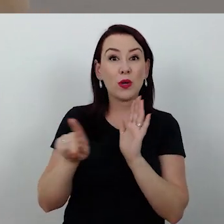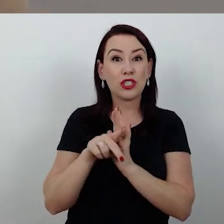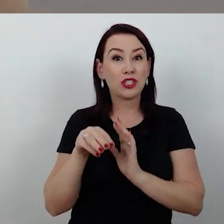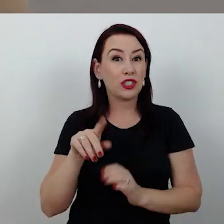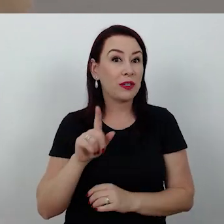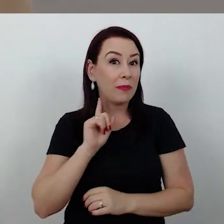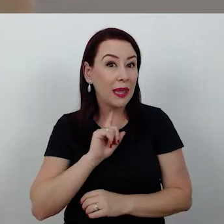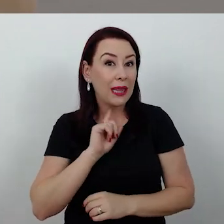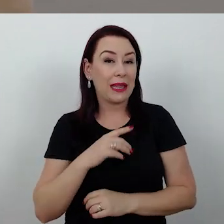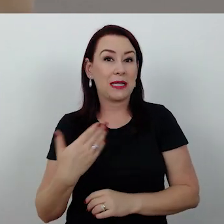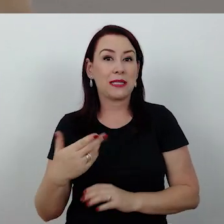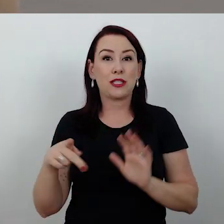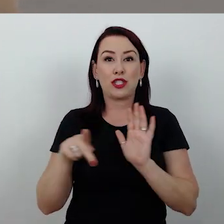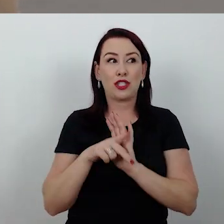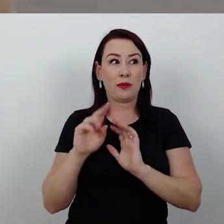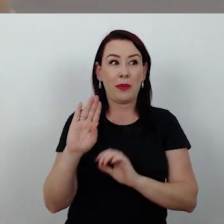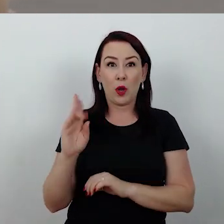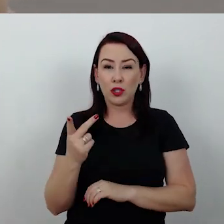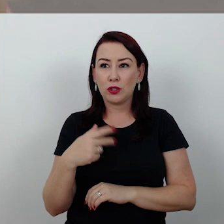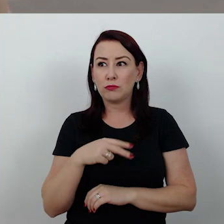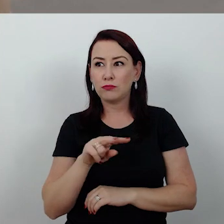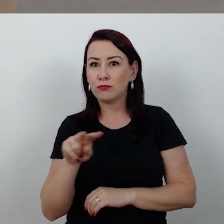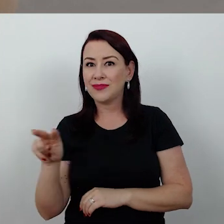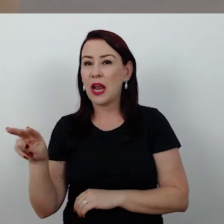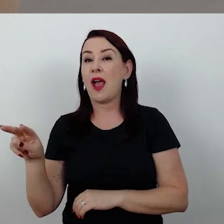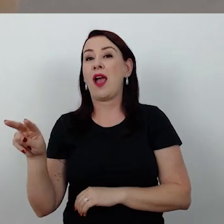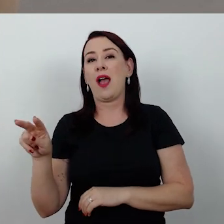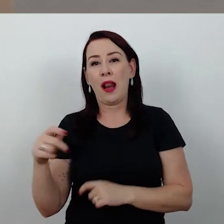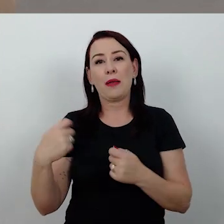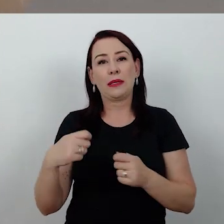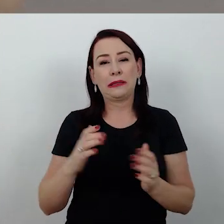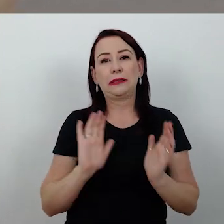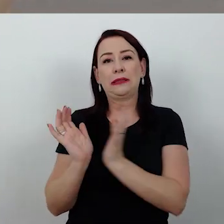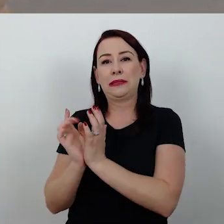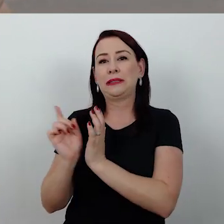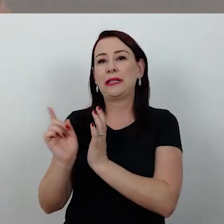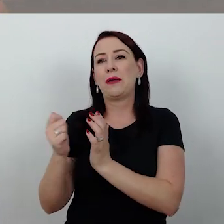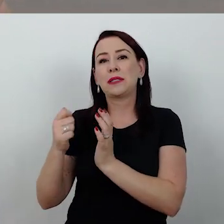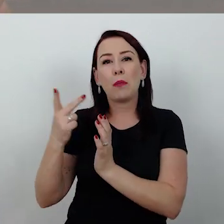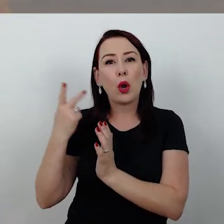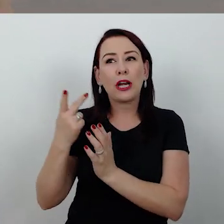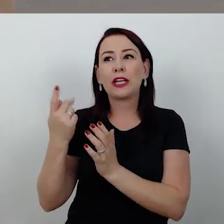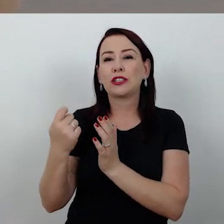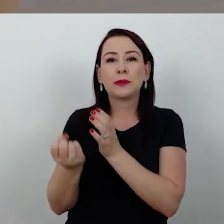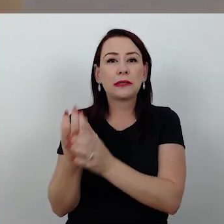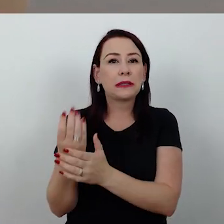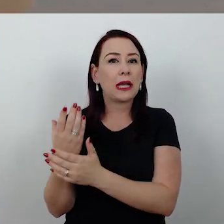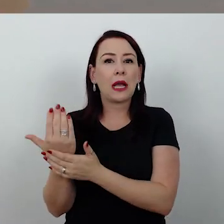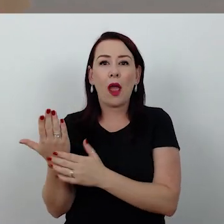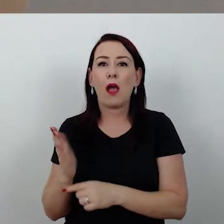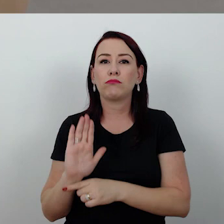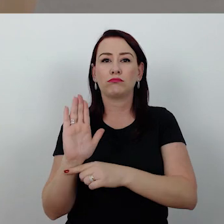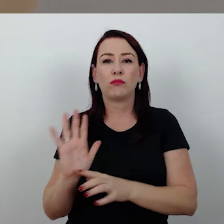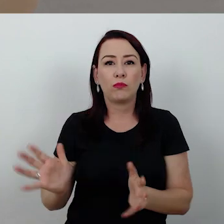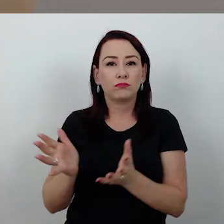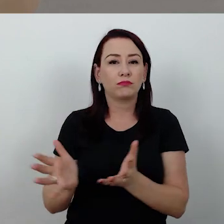audiovisual de Minas, mas de Belo Horizonte especificamente, se encontrava, a gente olha para as políticas públicas e entende que não tinha